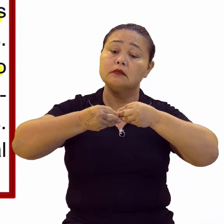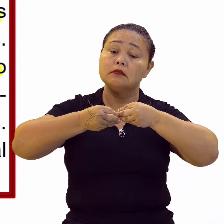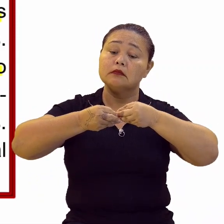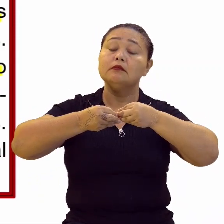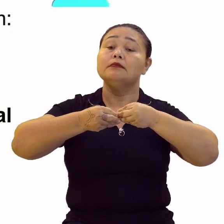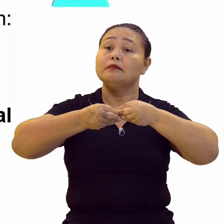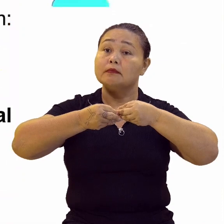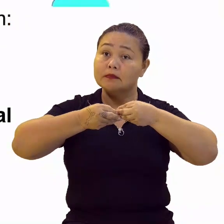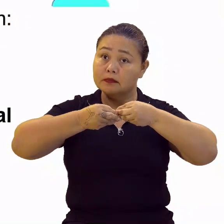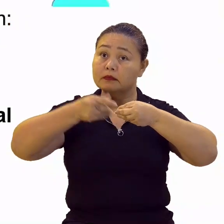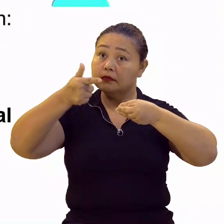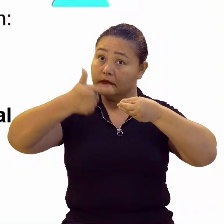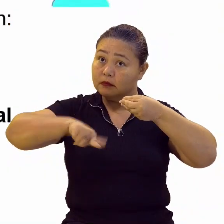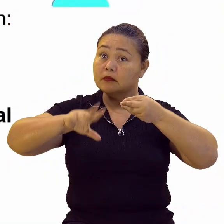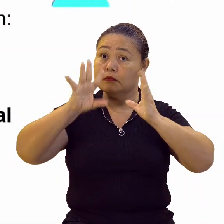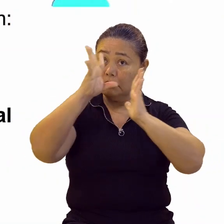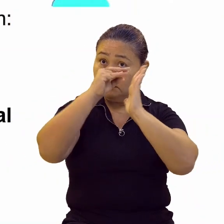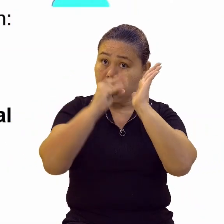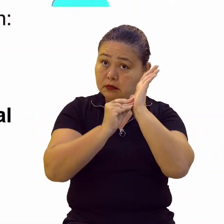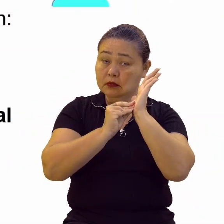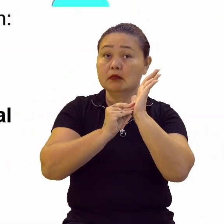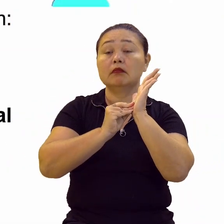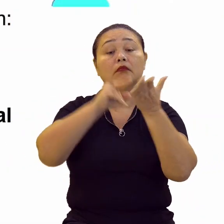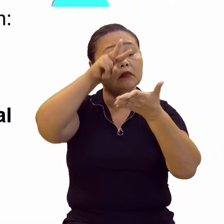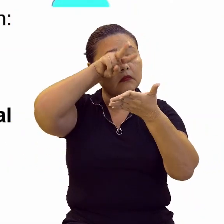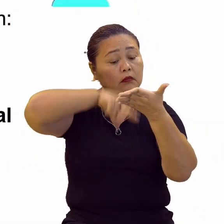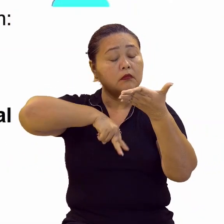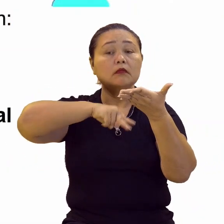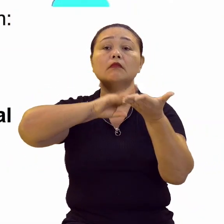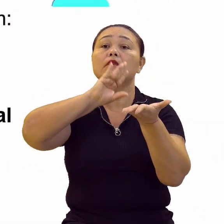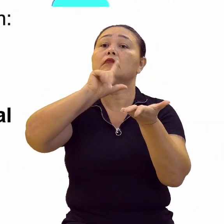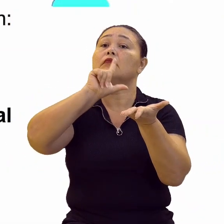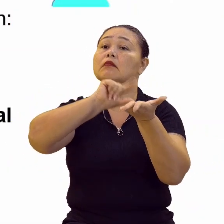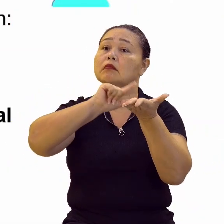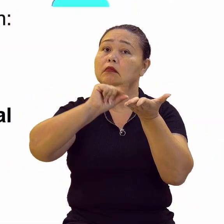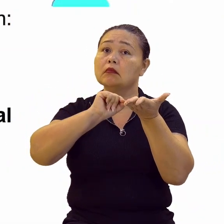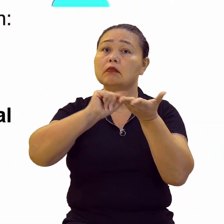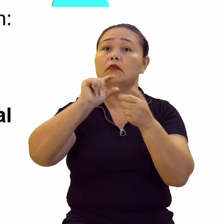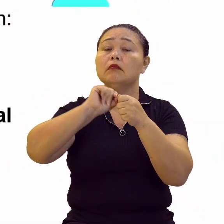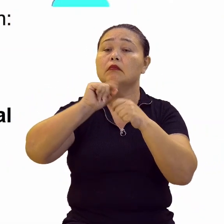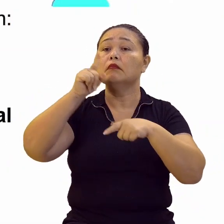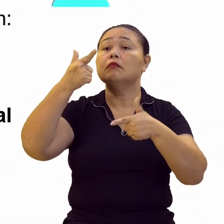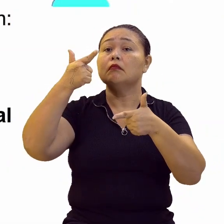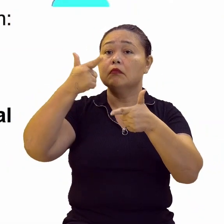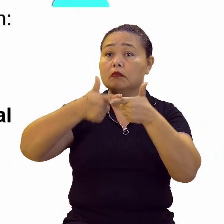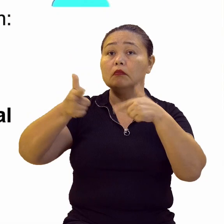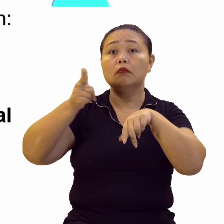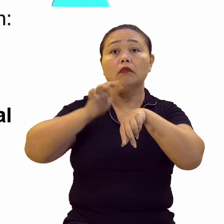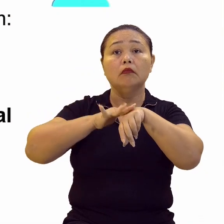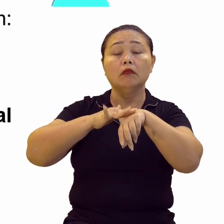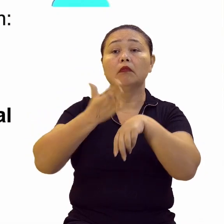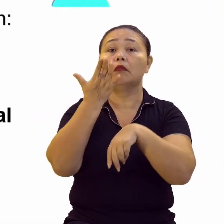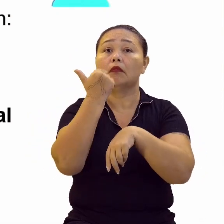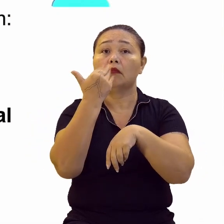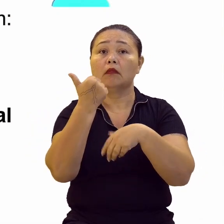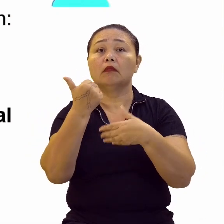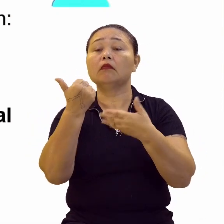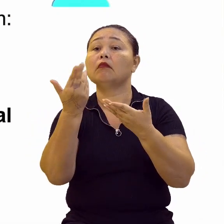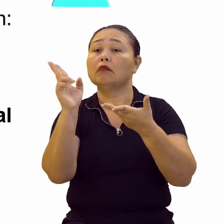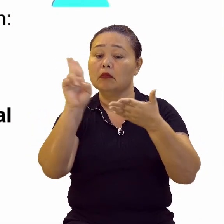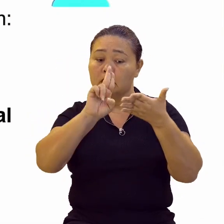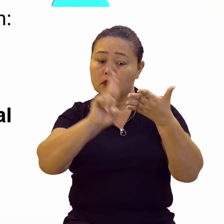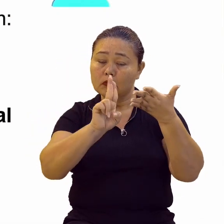endossar mais ainda esse conteúdo, que é a leitura de um artigo chamado Transtornos Alimentares, Classificação e